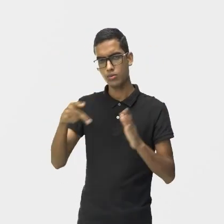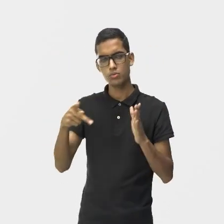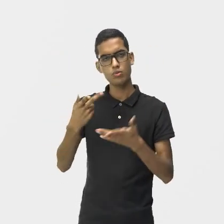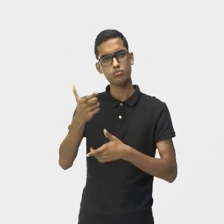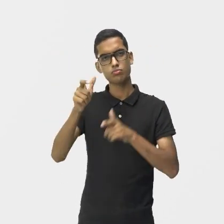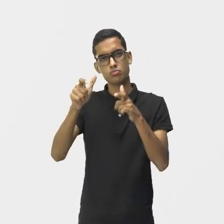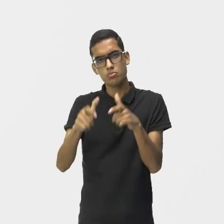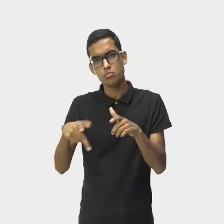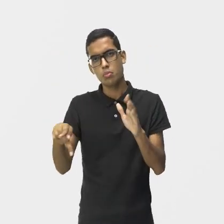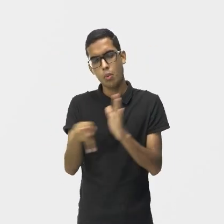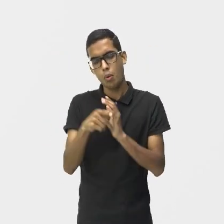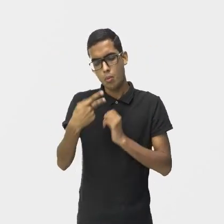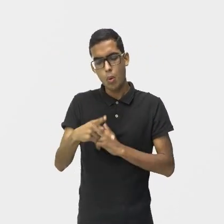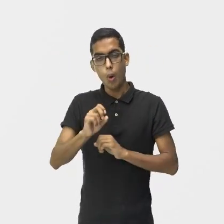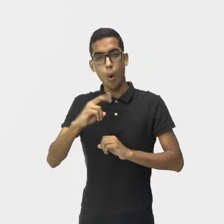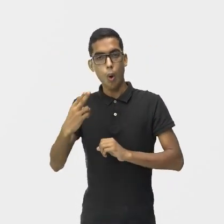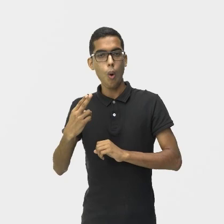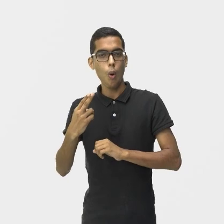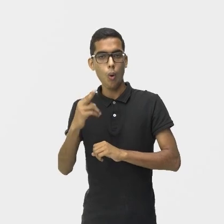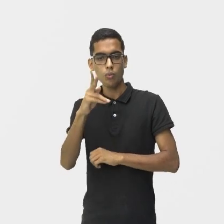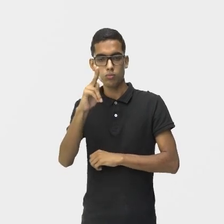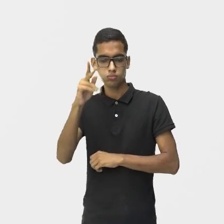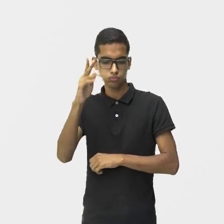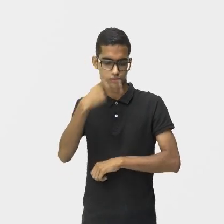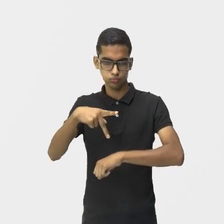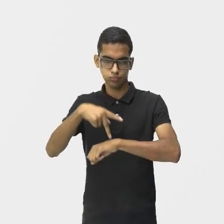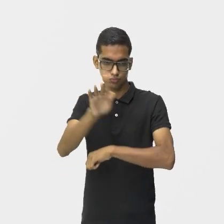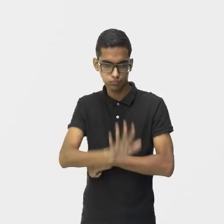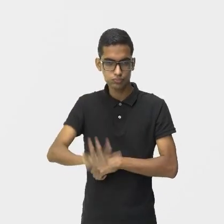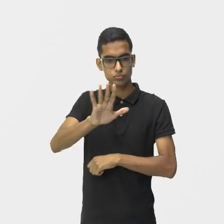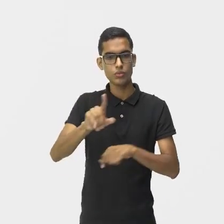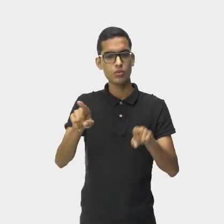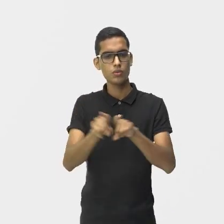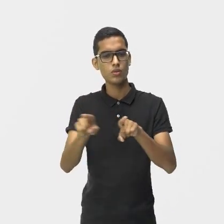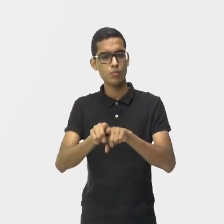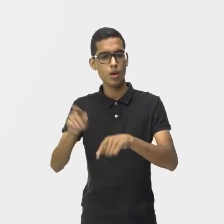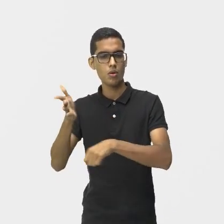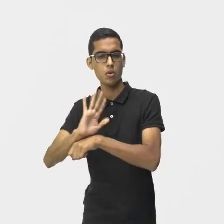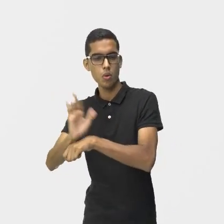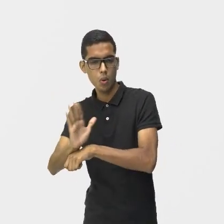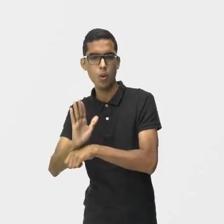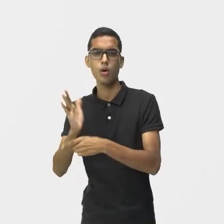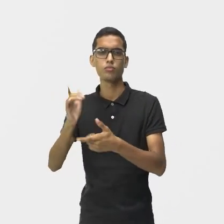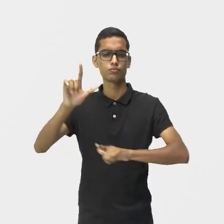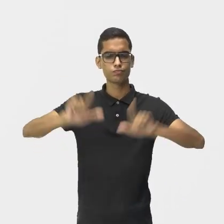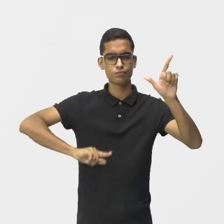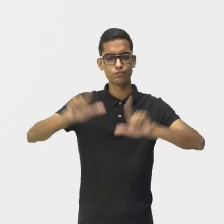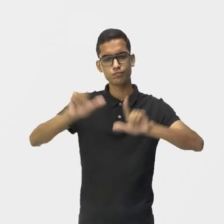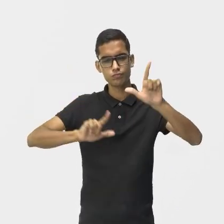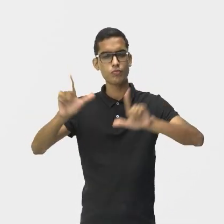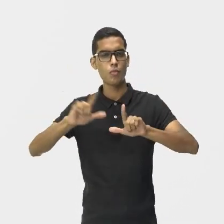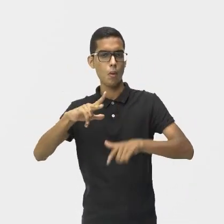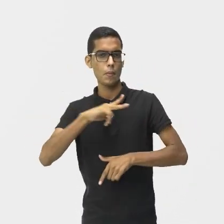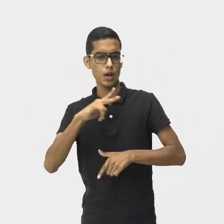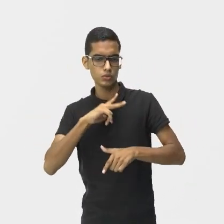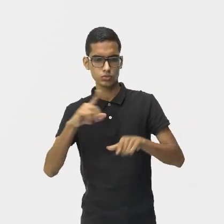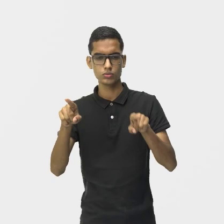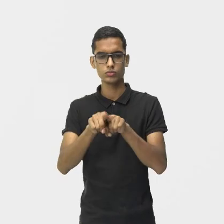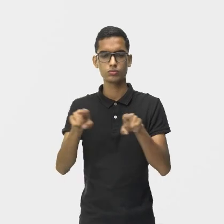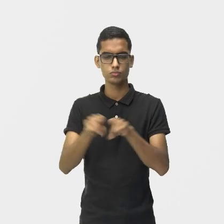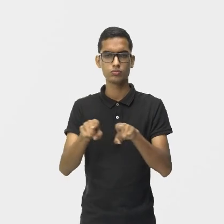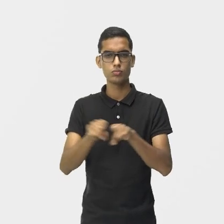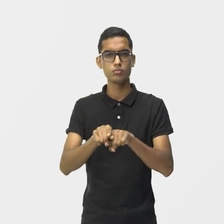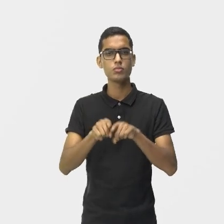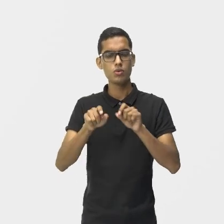ou nacionais, cinemas, canais televisivos fechados, assim como a massificação